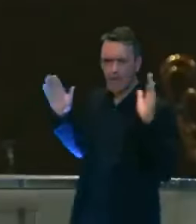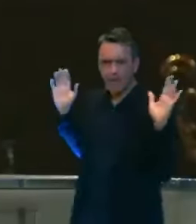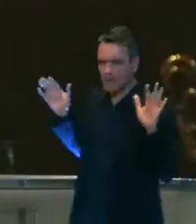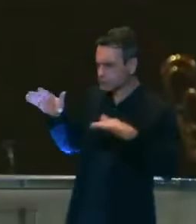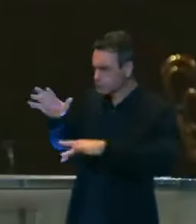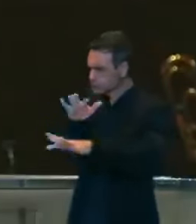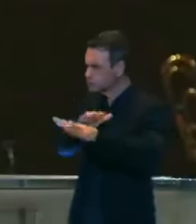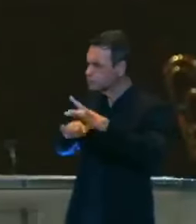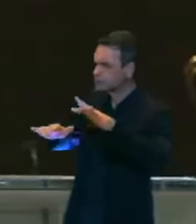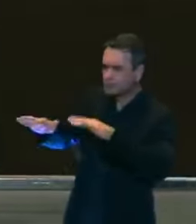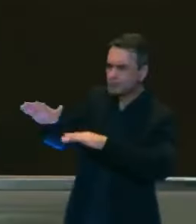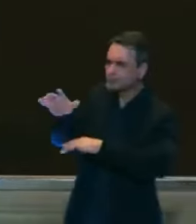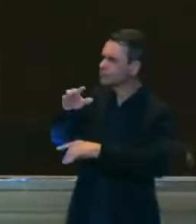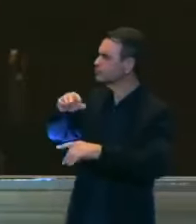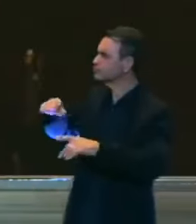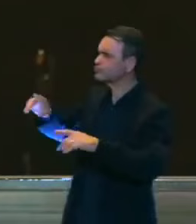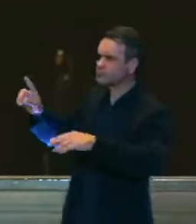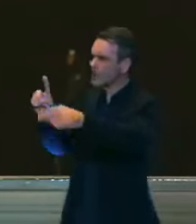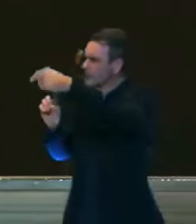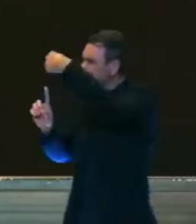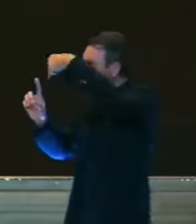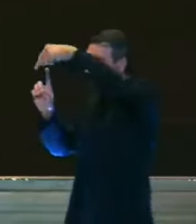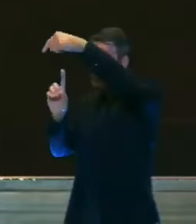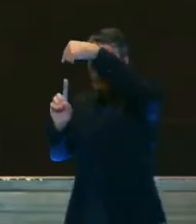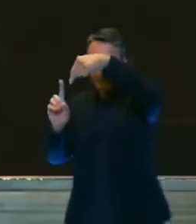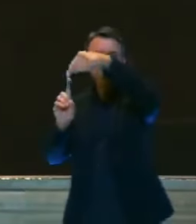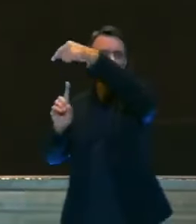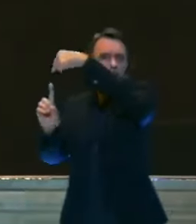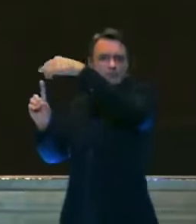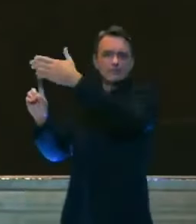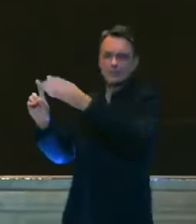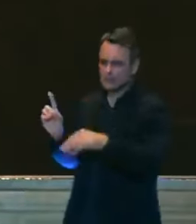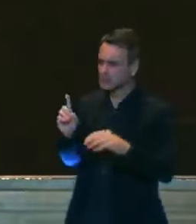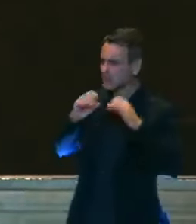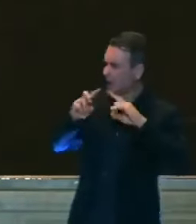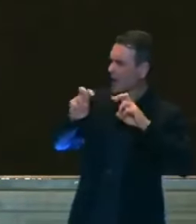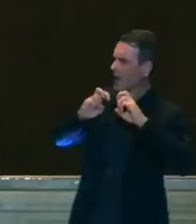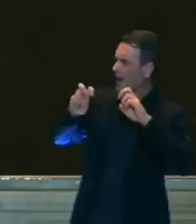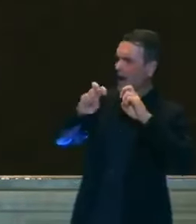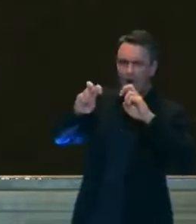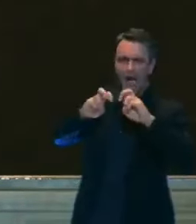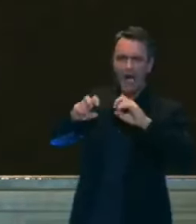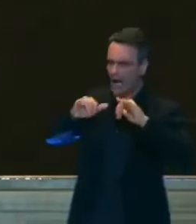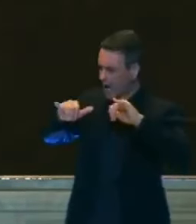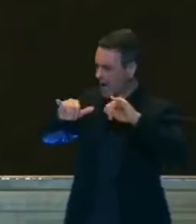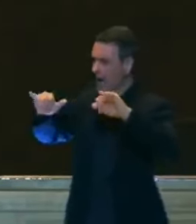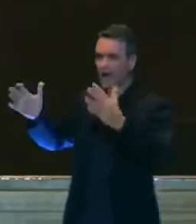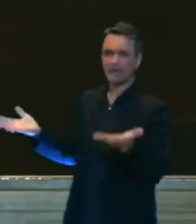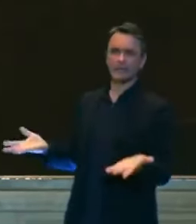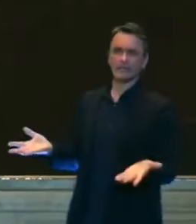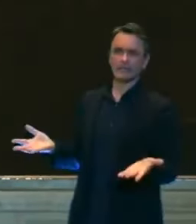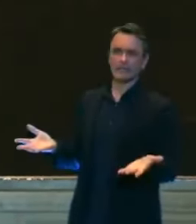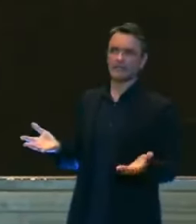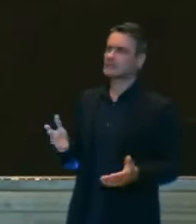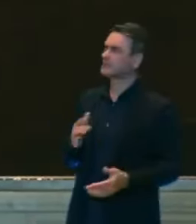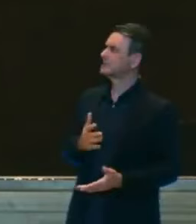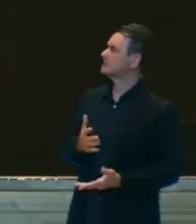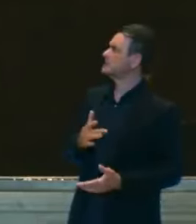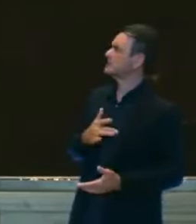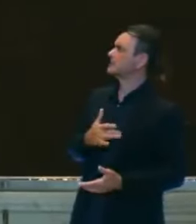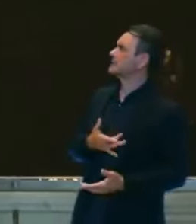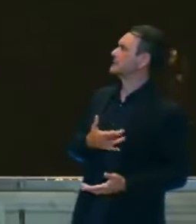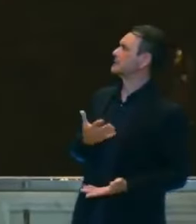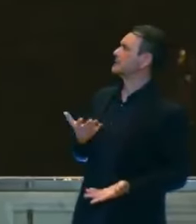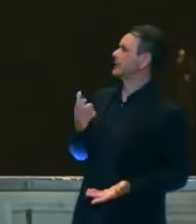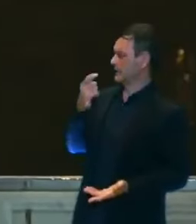santo, santo é o Senhor, com asas cobrindo seus rostos, com asas cobrindo seus pés. E ele então diz: ai de mim,